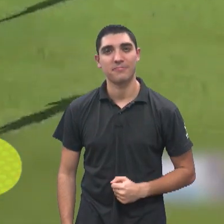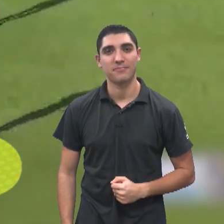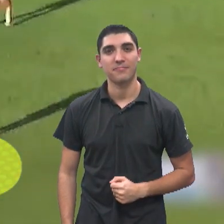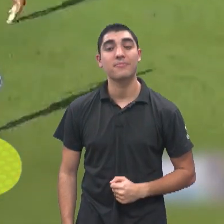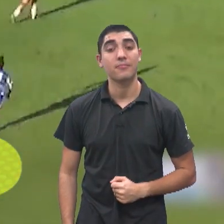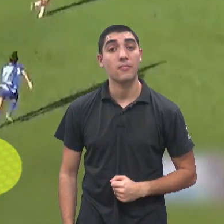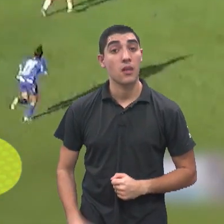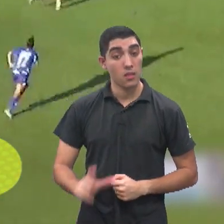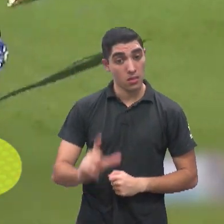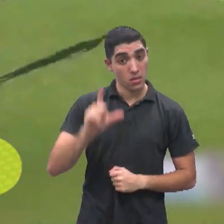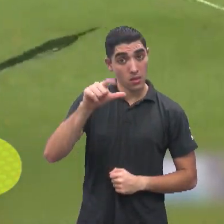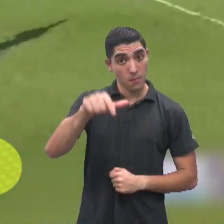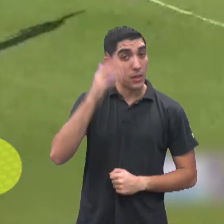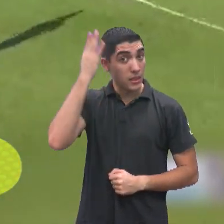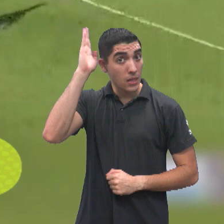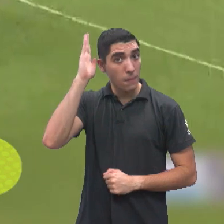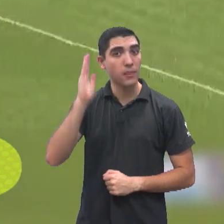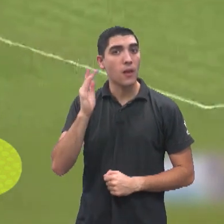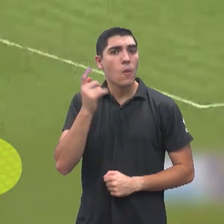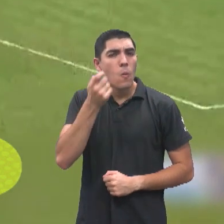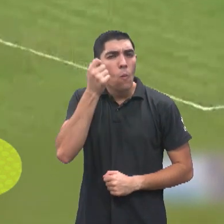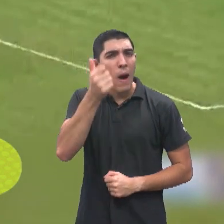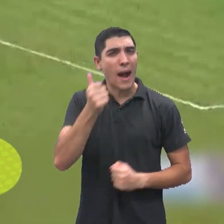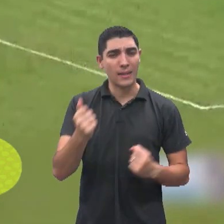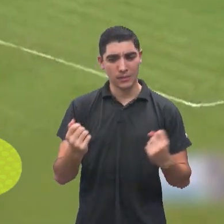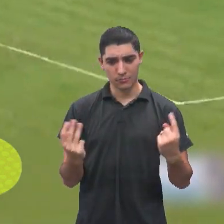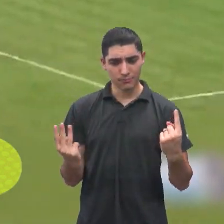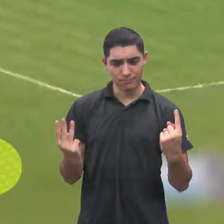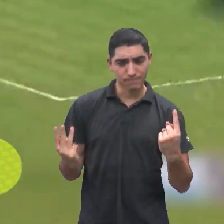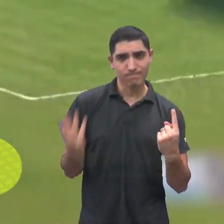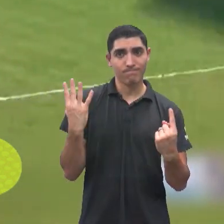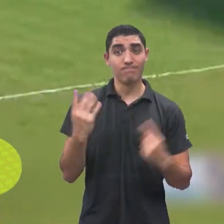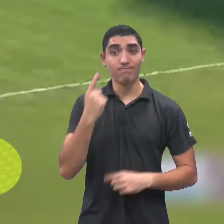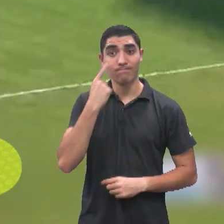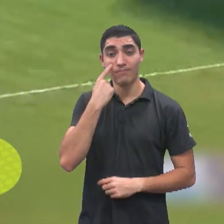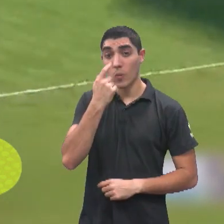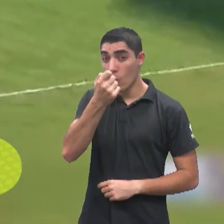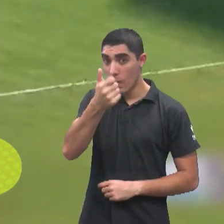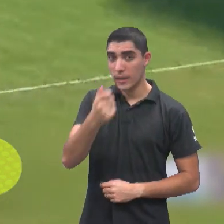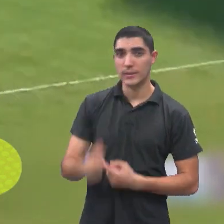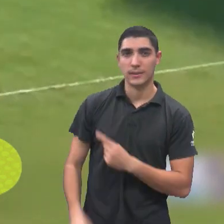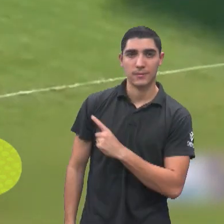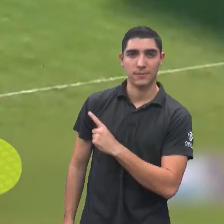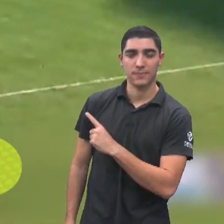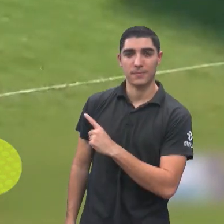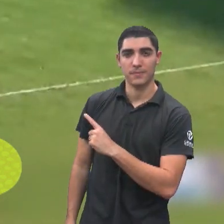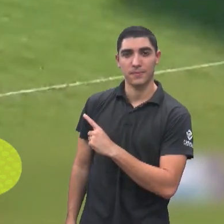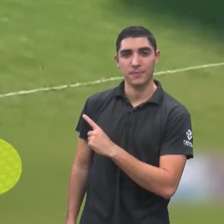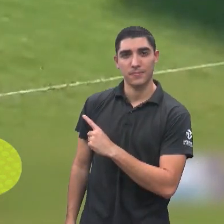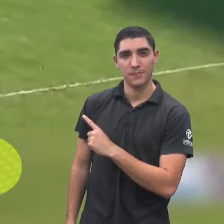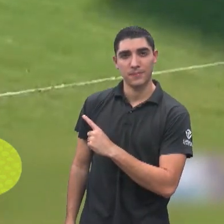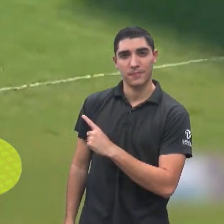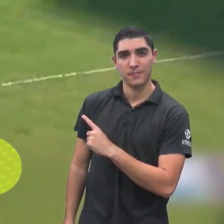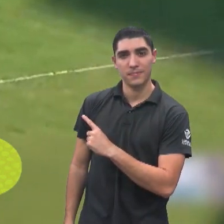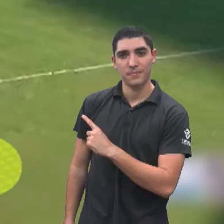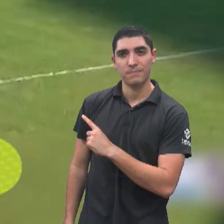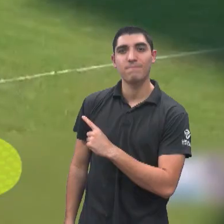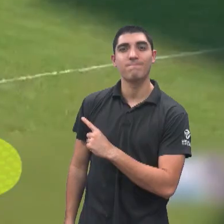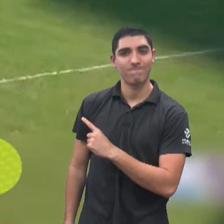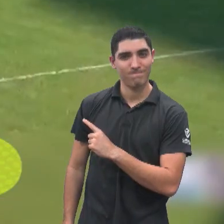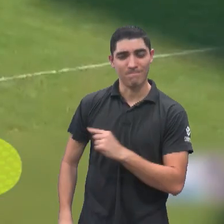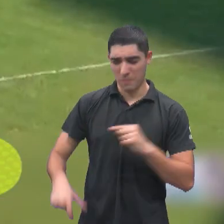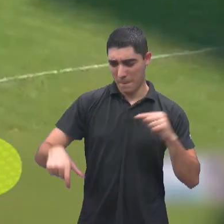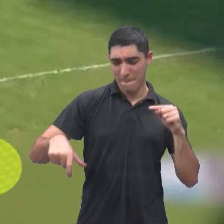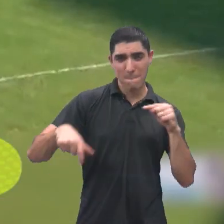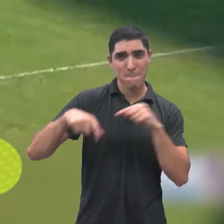No lance seguinte, o Taubaté poderia ter ampliado. Na jogada lá pela esquerda, bola rolada para trás. Nicole mandou no travessão,